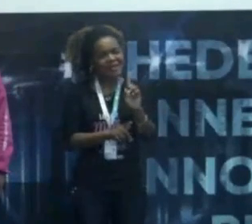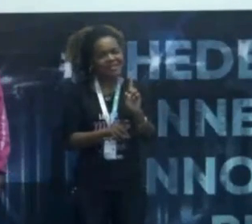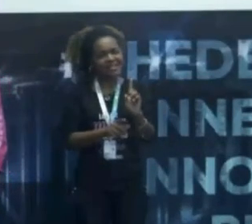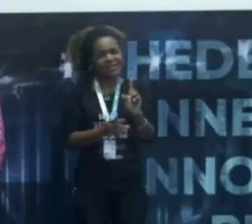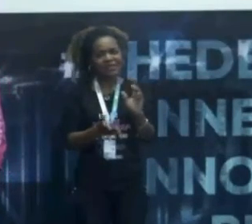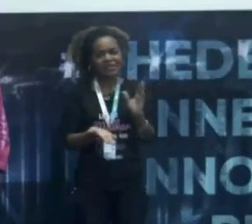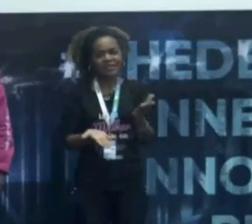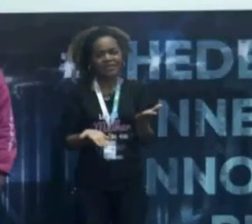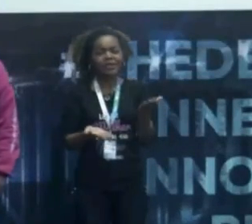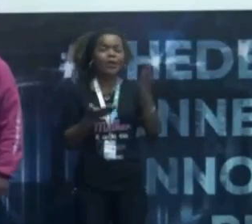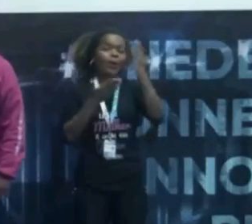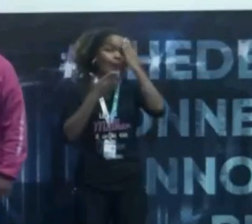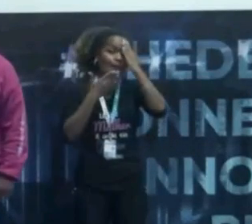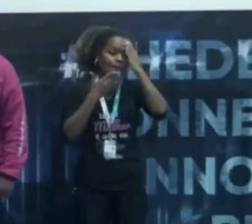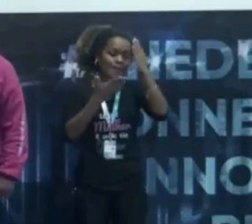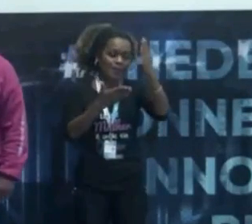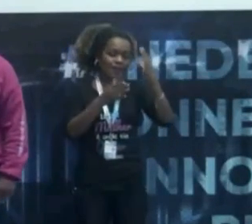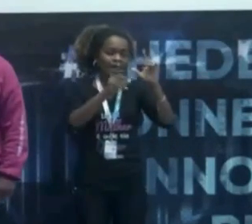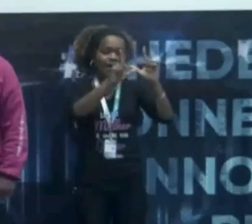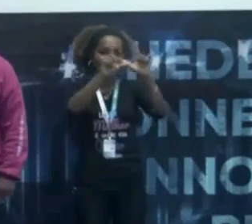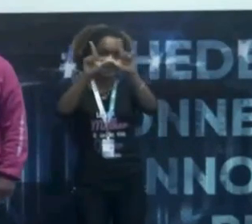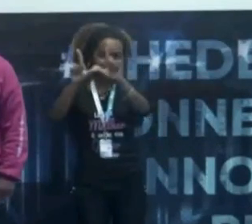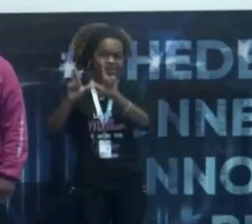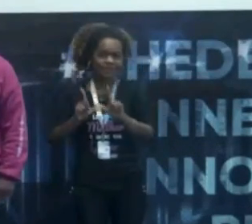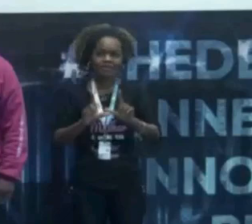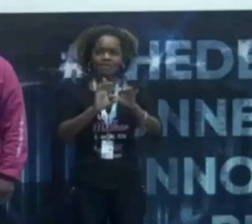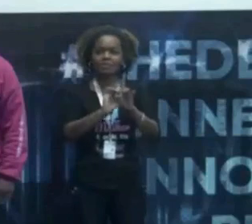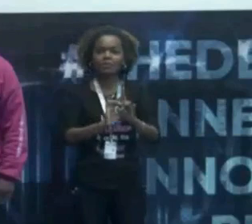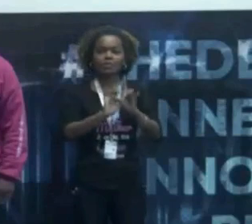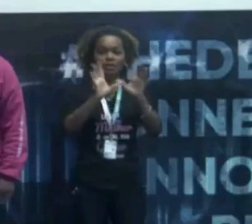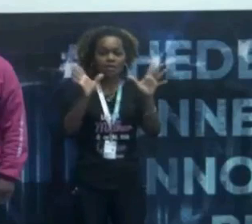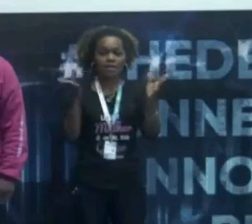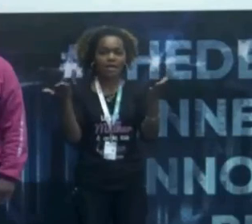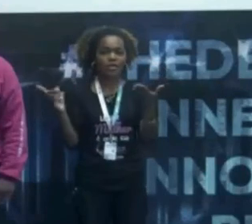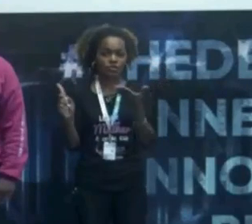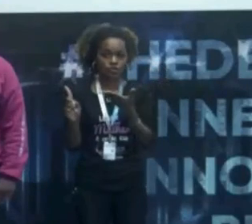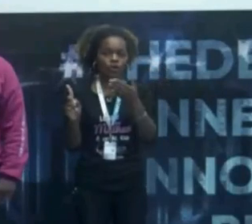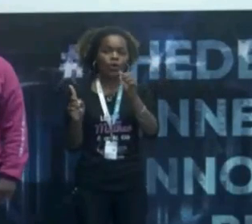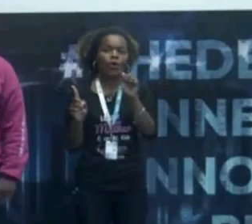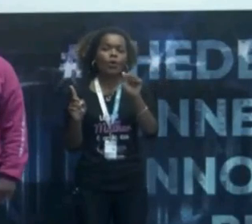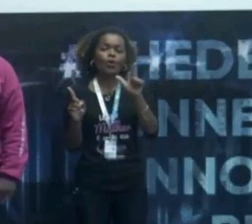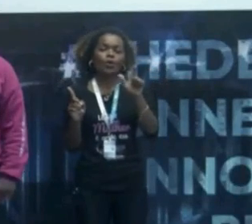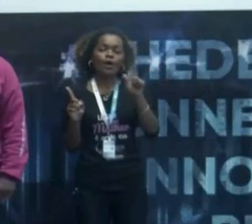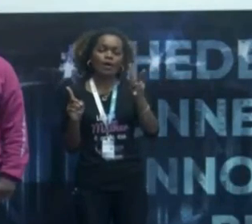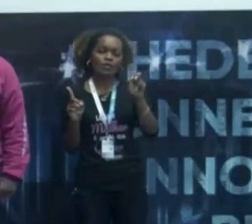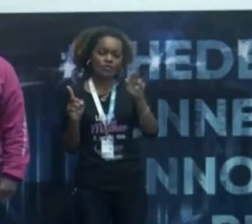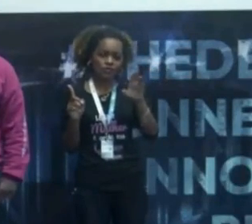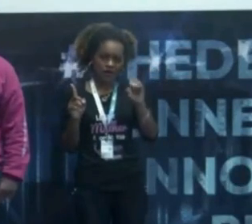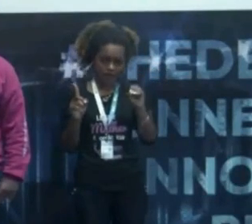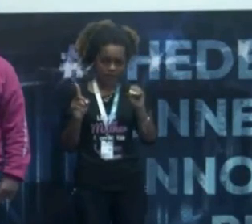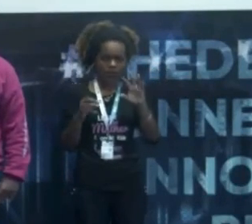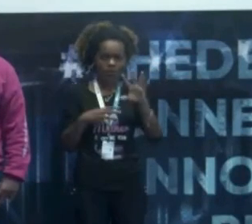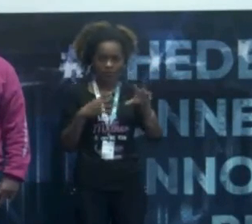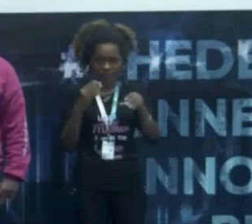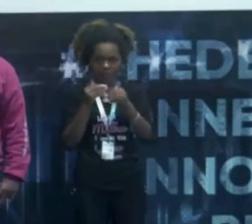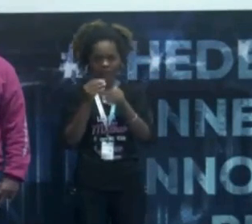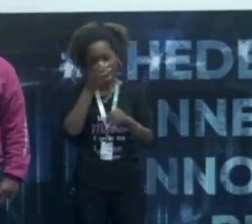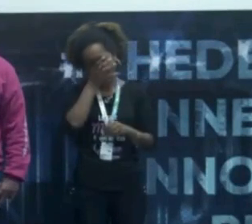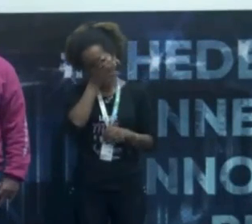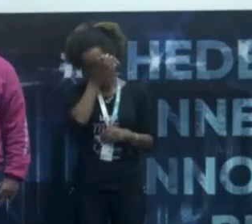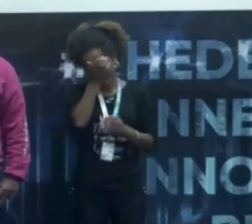Muito obrigada, viu, pessoal, pela disponibilidade de vocês. Agora o Álvaro ele quer fazer aqui um adendo para encerrar, tá bom? Eu queria,